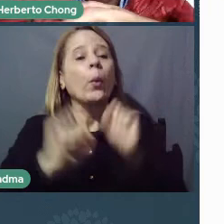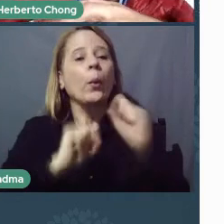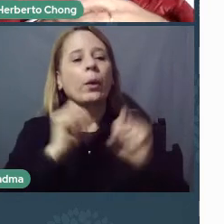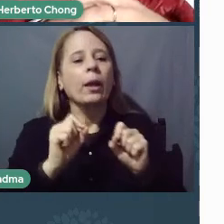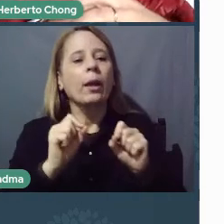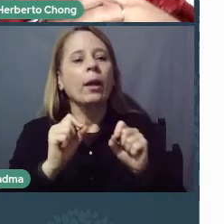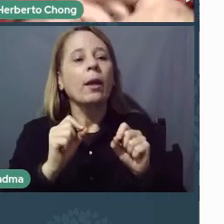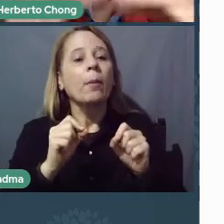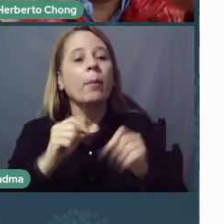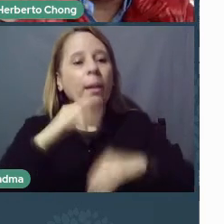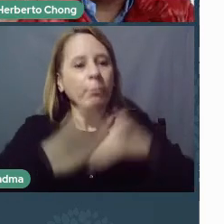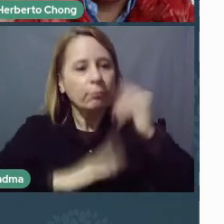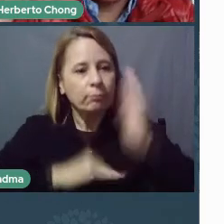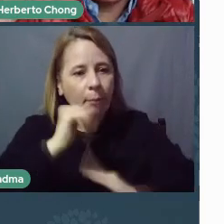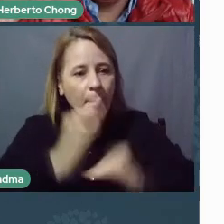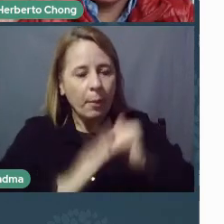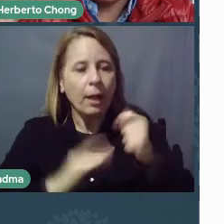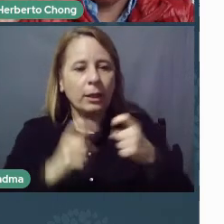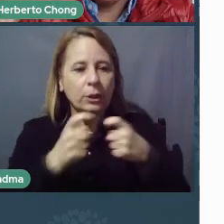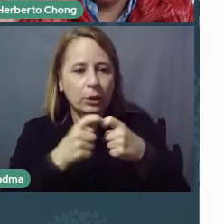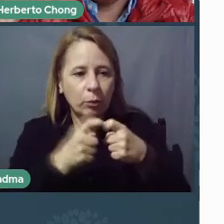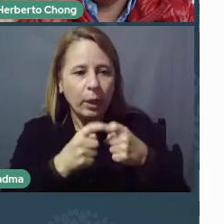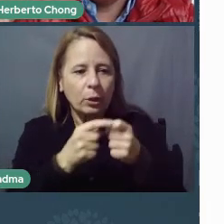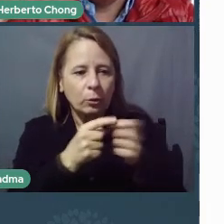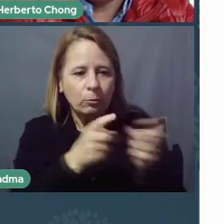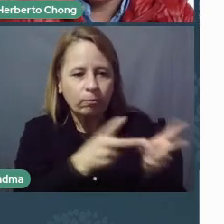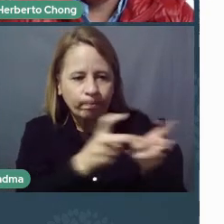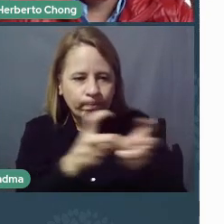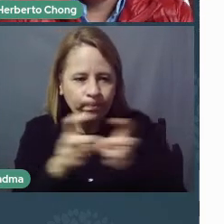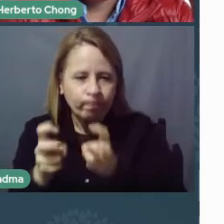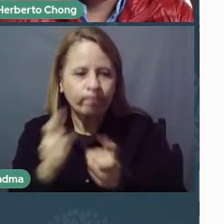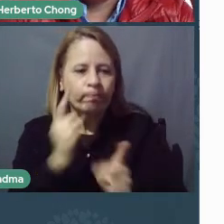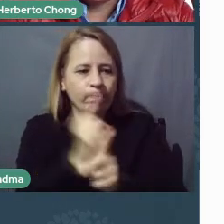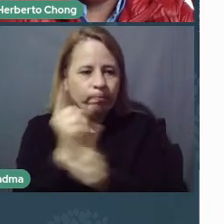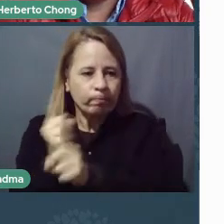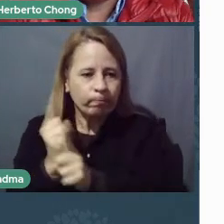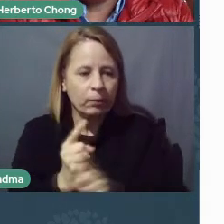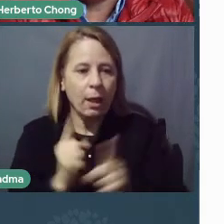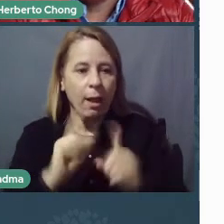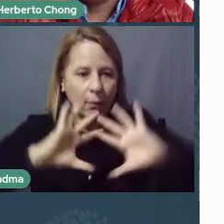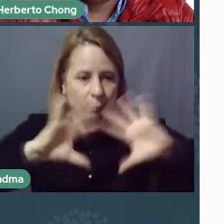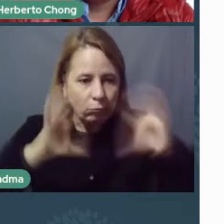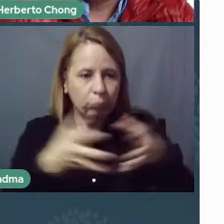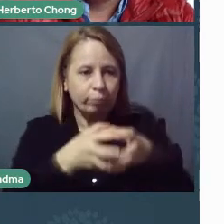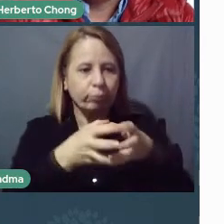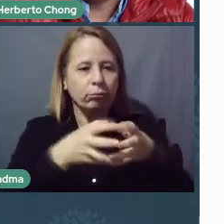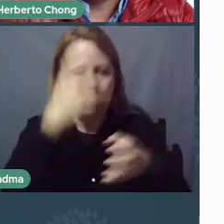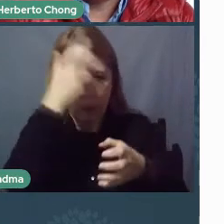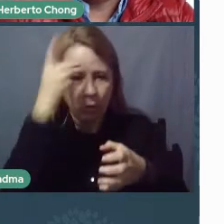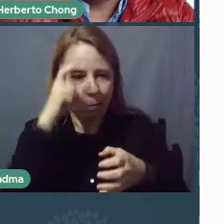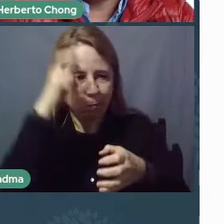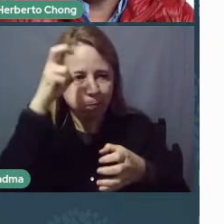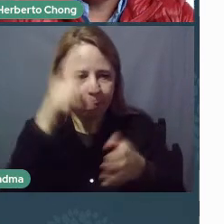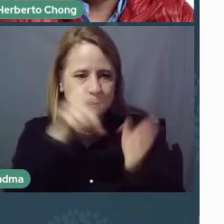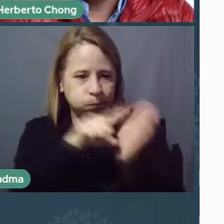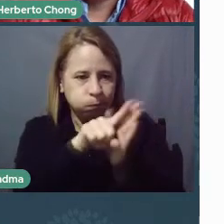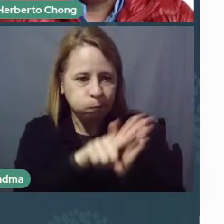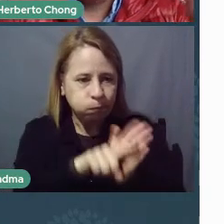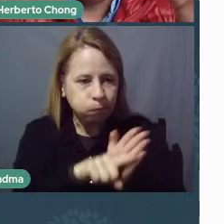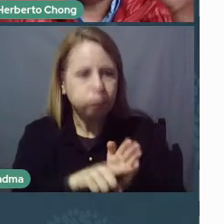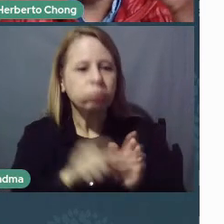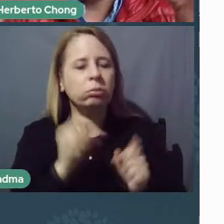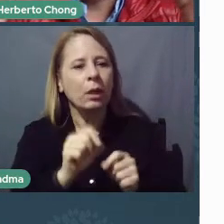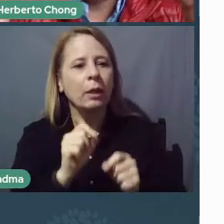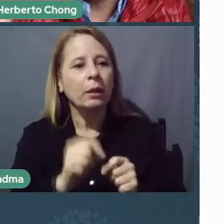prática clínica, né? Então, eu pego tudo que tem de melhor evidência científica, reúno um grupo de experts e eu vou fazer disso